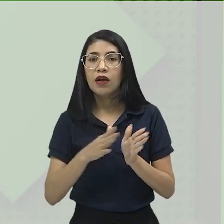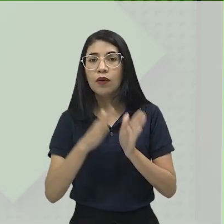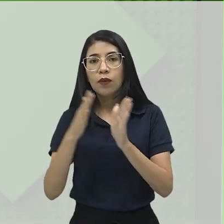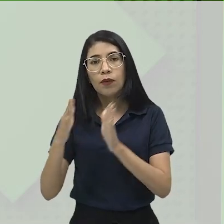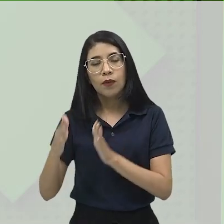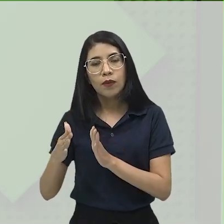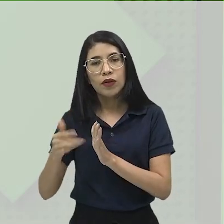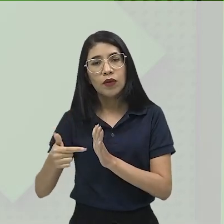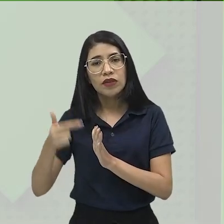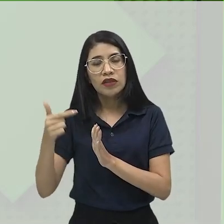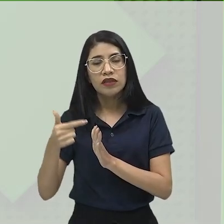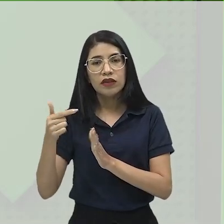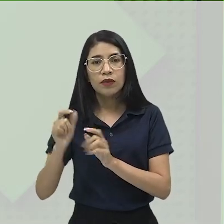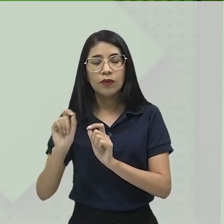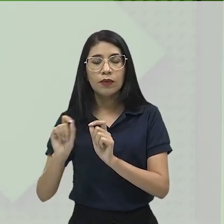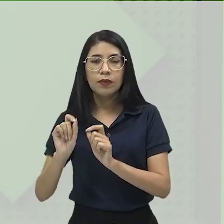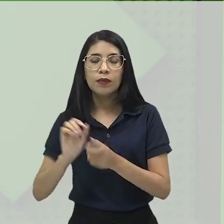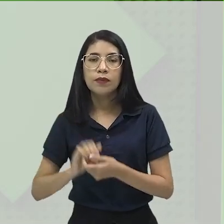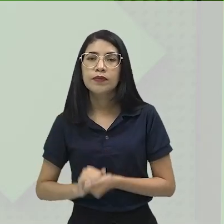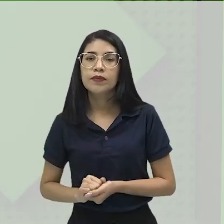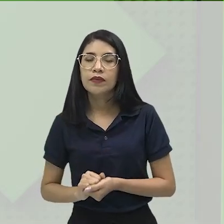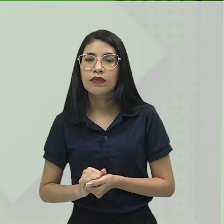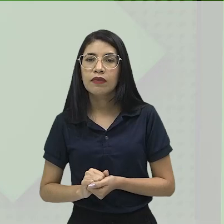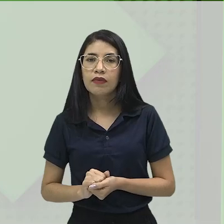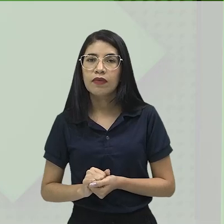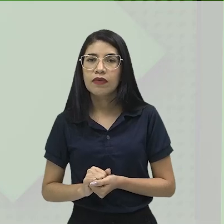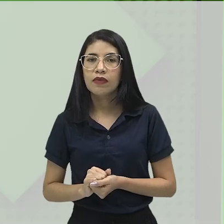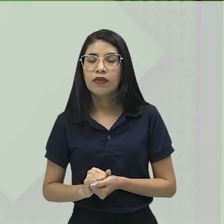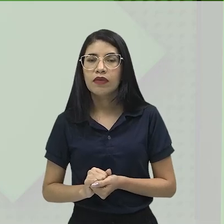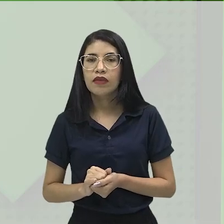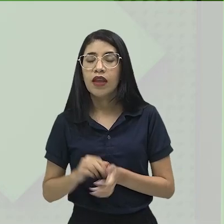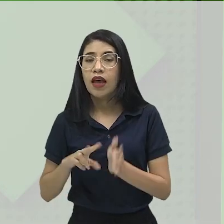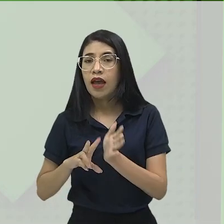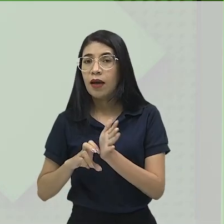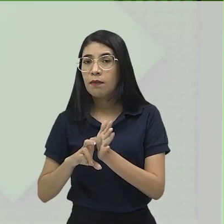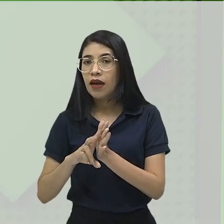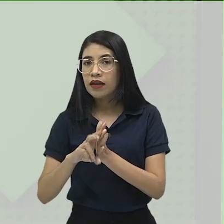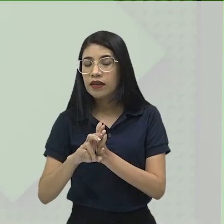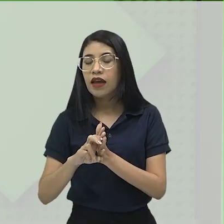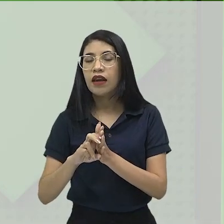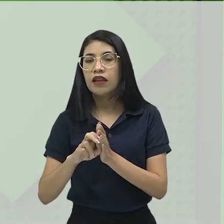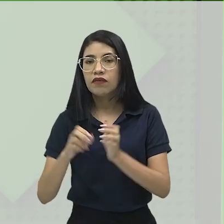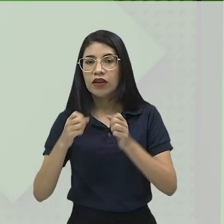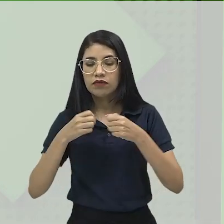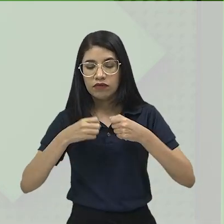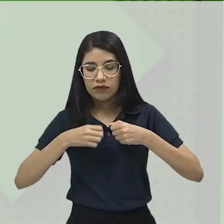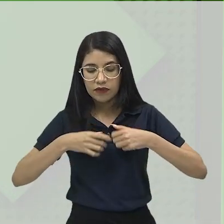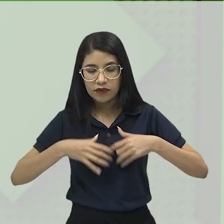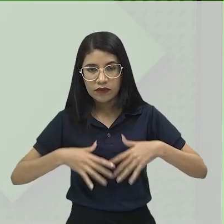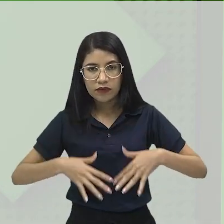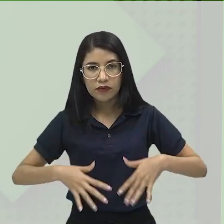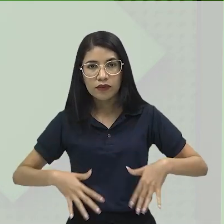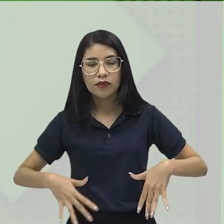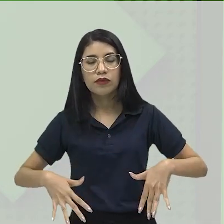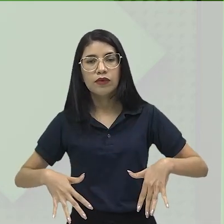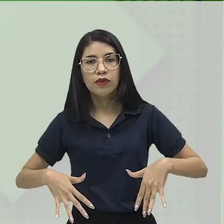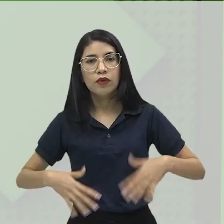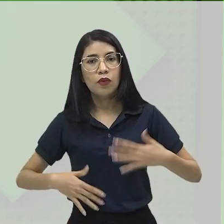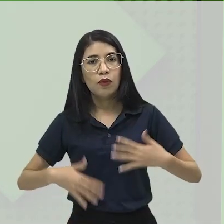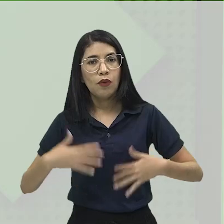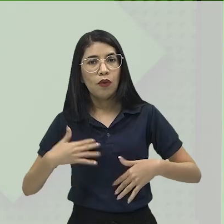segundo estágio, entra na sífilis secundária. Essa bactéria, ela vai se proliferar pelo organismo e aí ela